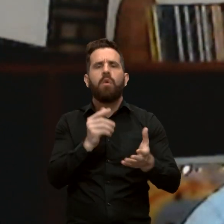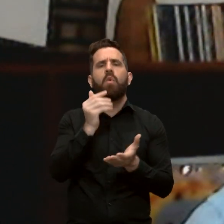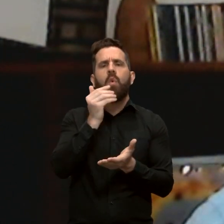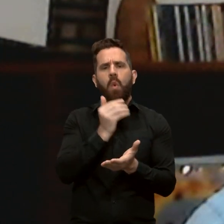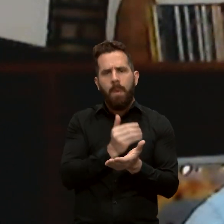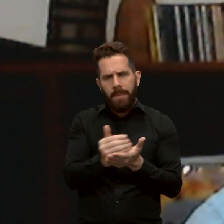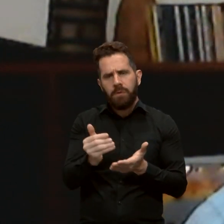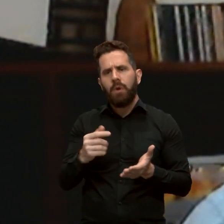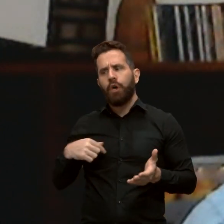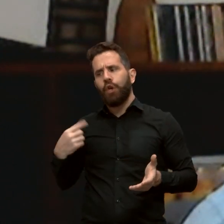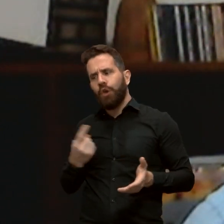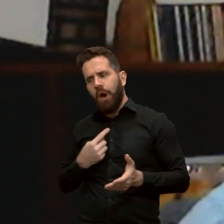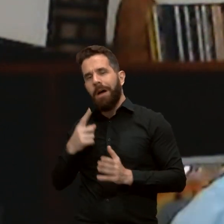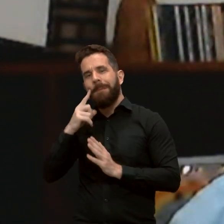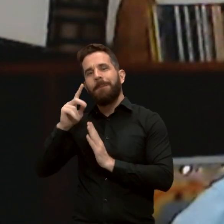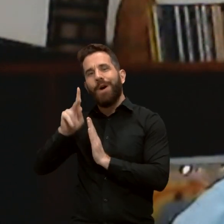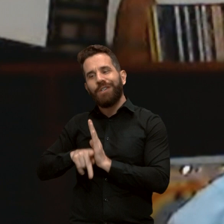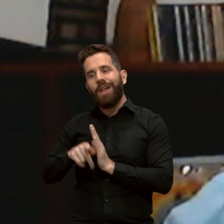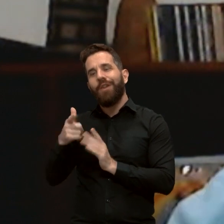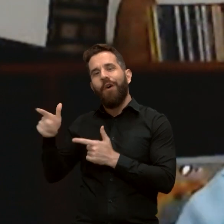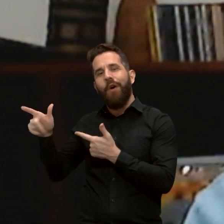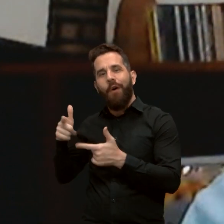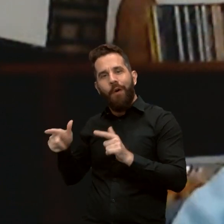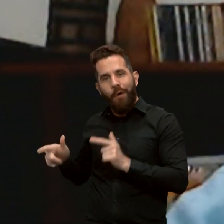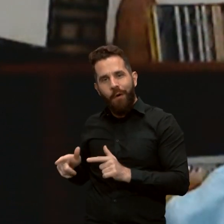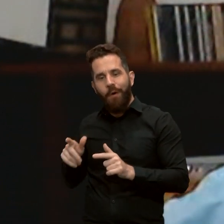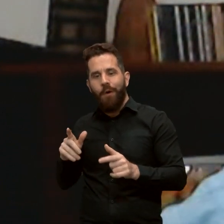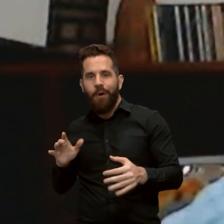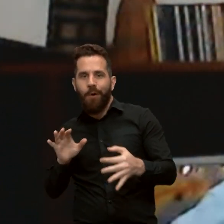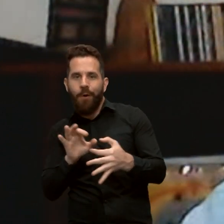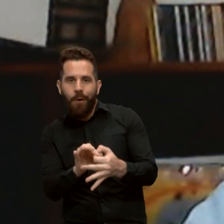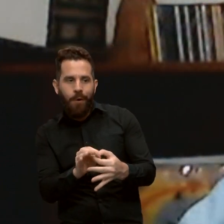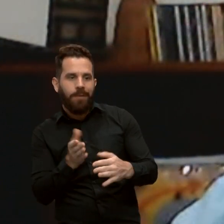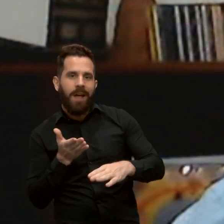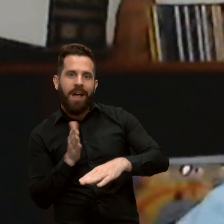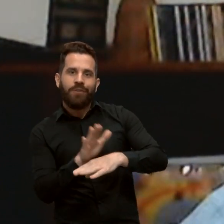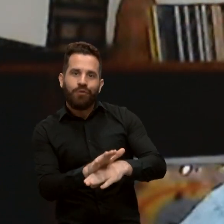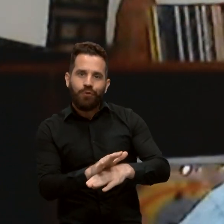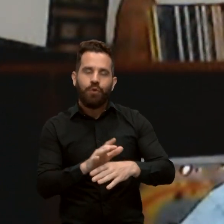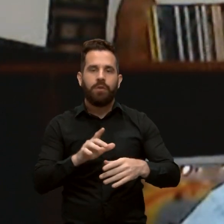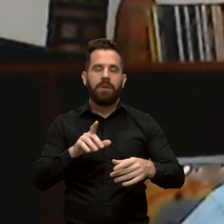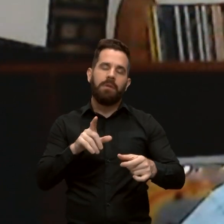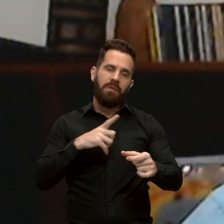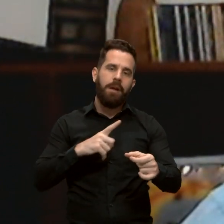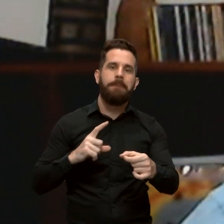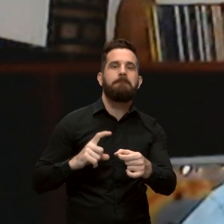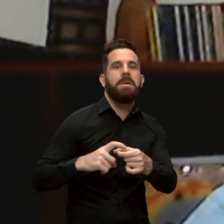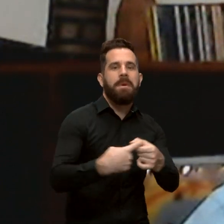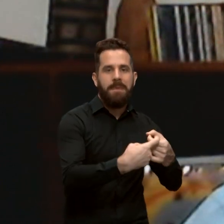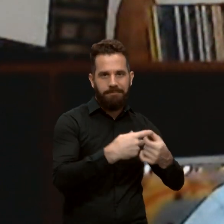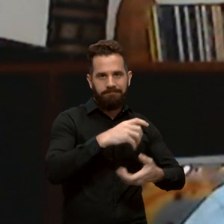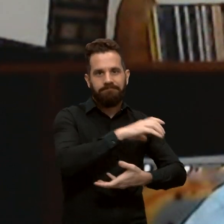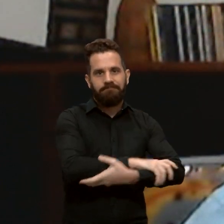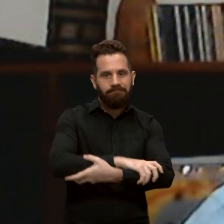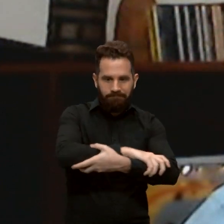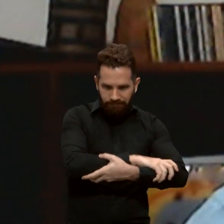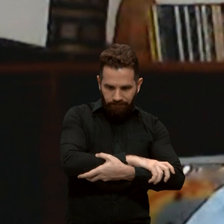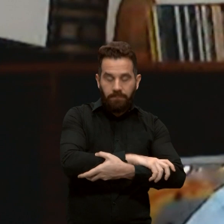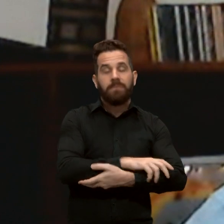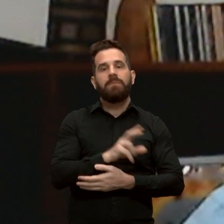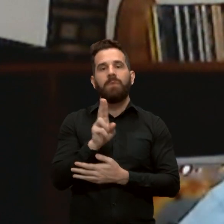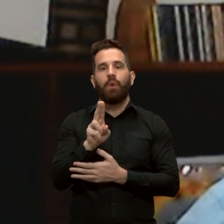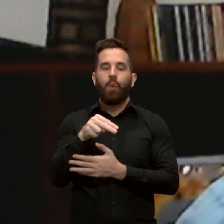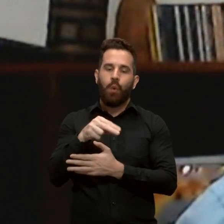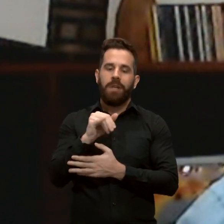trabalhar projetos, né, em relação a essa rede, né, criada por meio aí da Cooperativa Central da Uniforte,